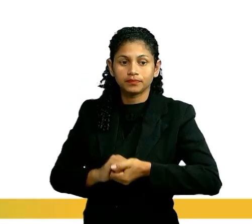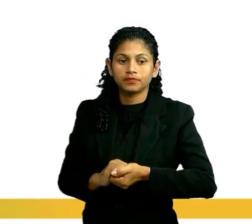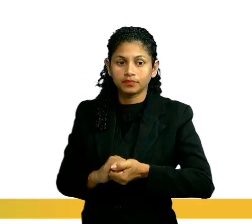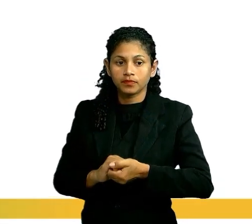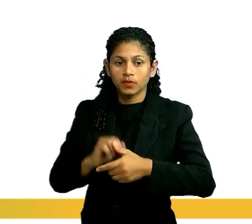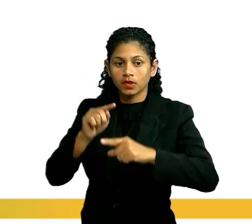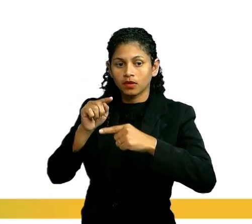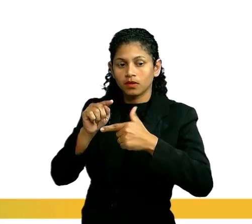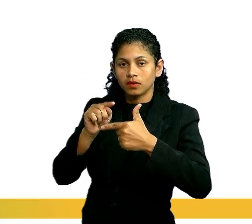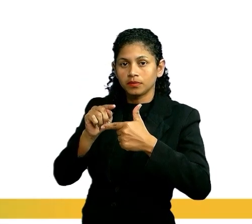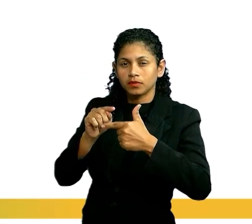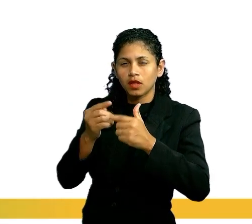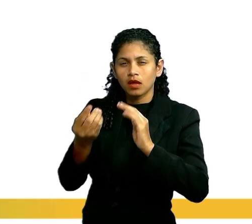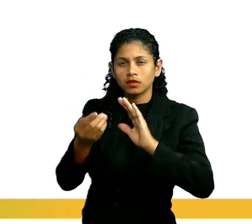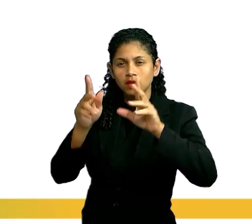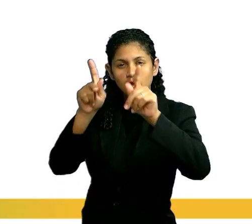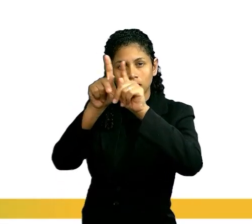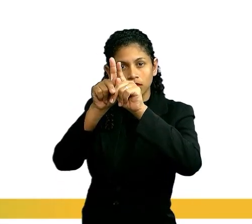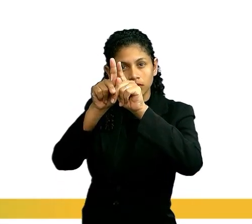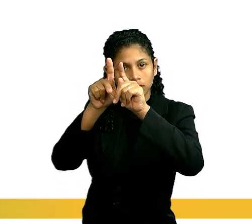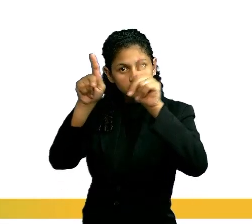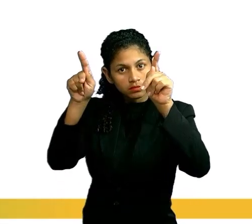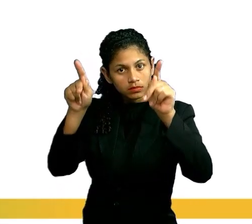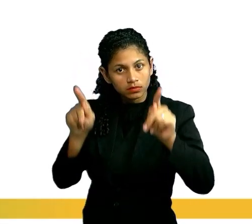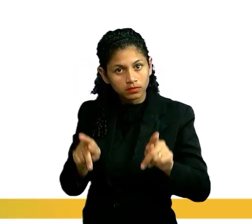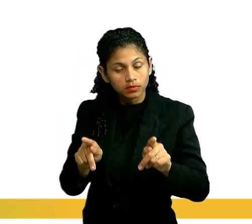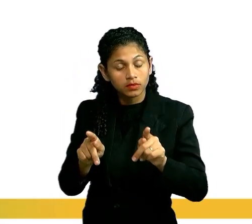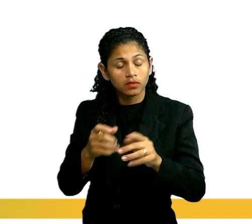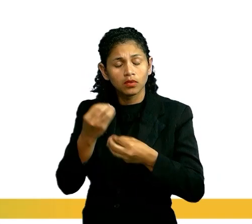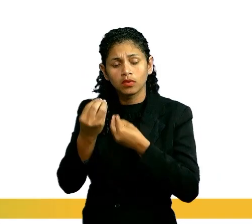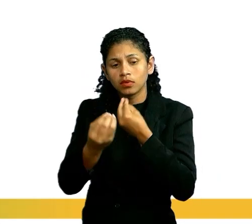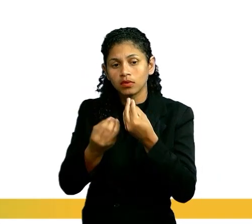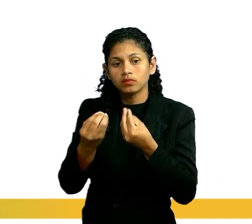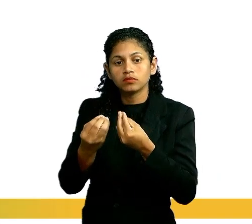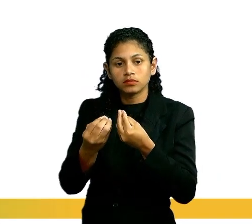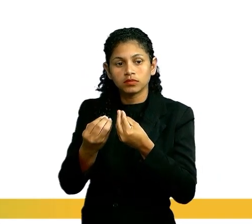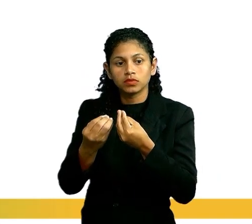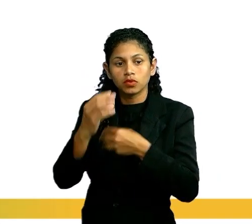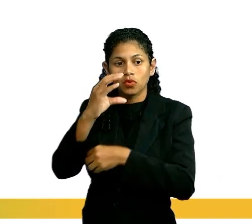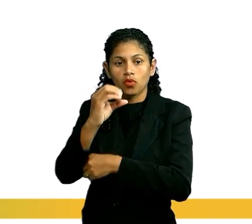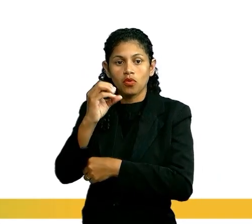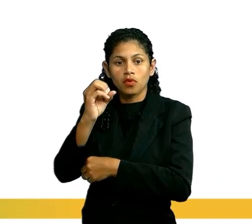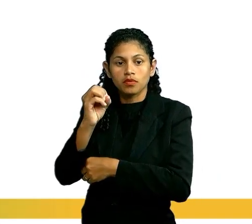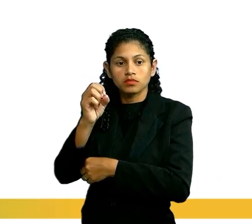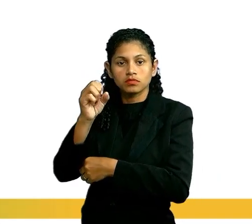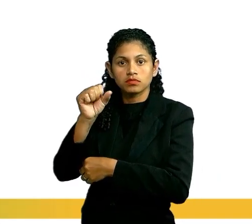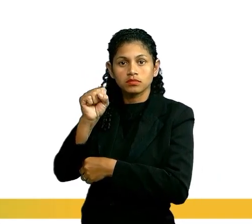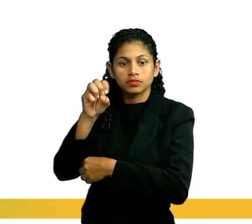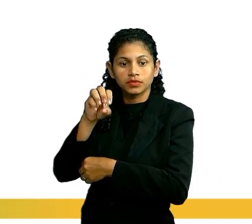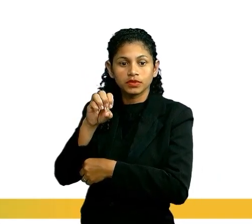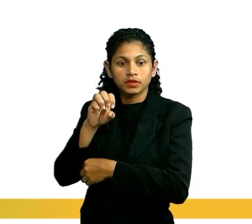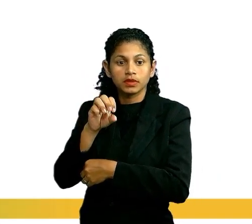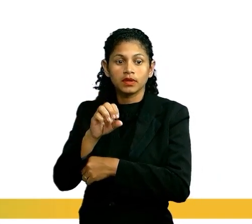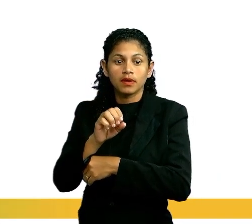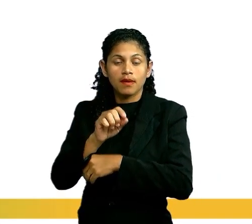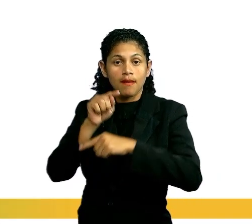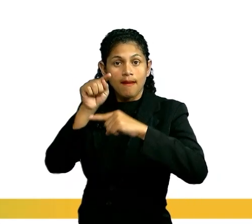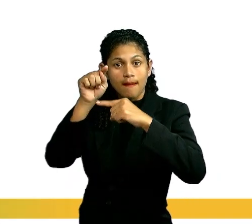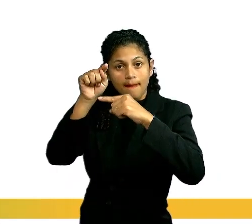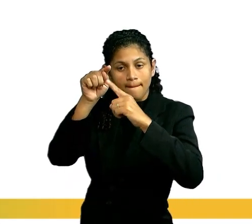3 sobre 2, tá? Na tabela fala que o cosseno de 30, cosseno de 30 é raiz de 3 sobre